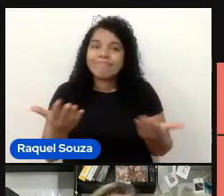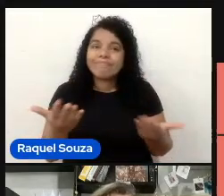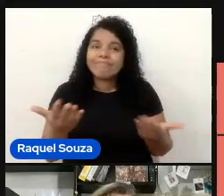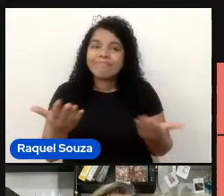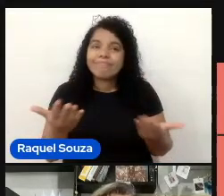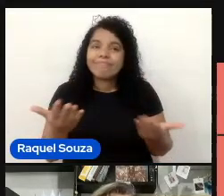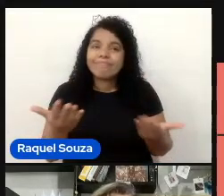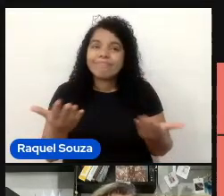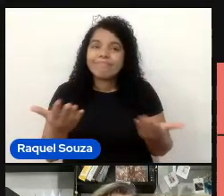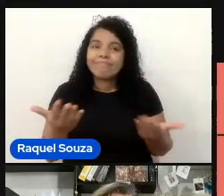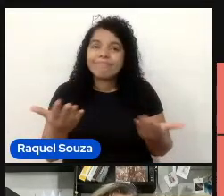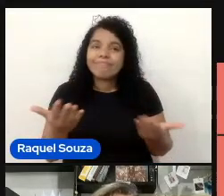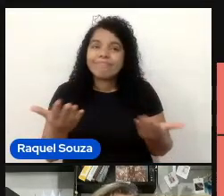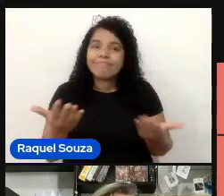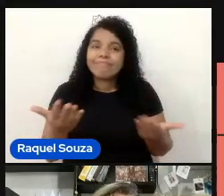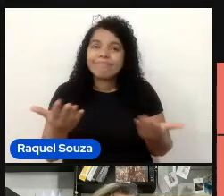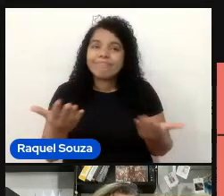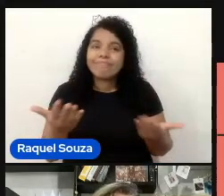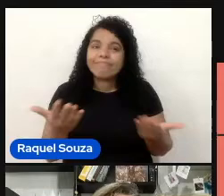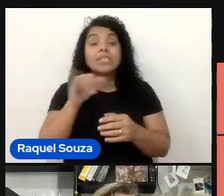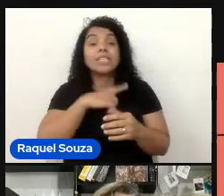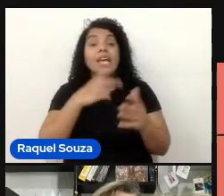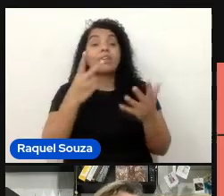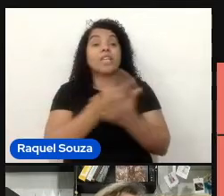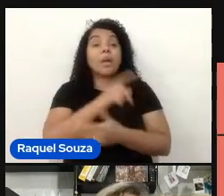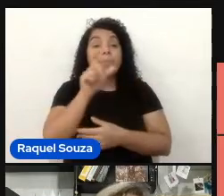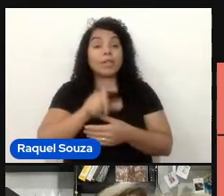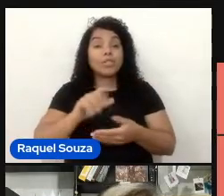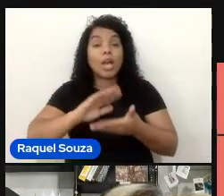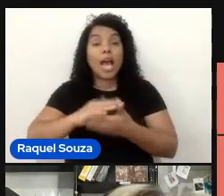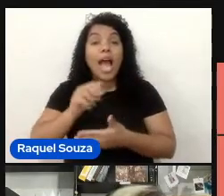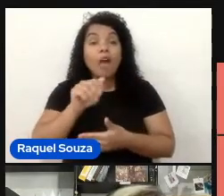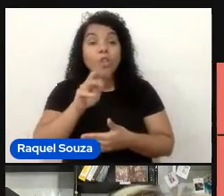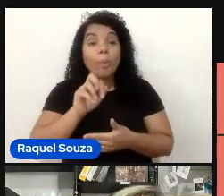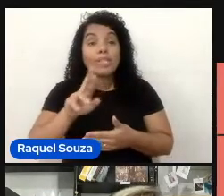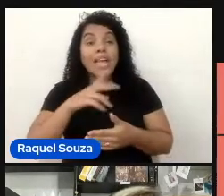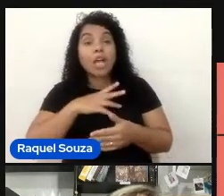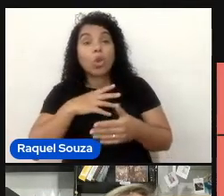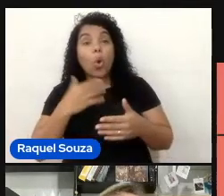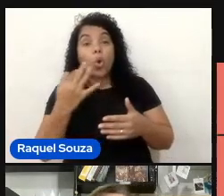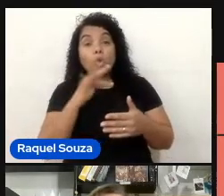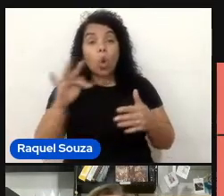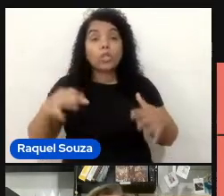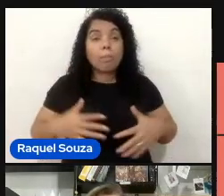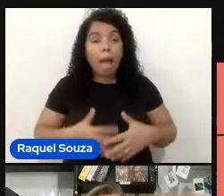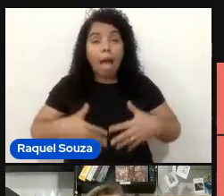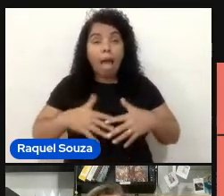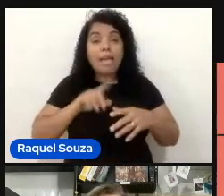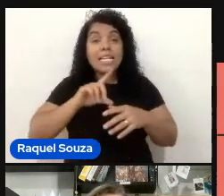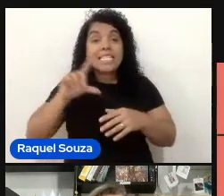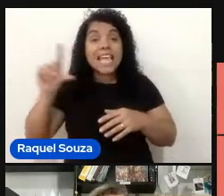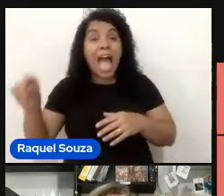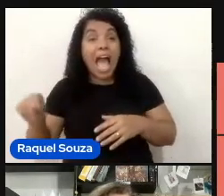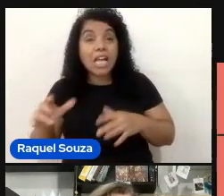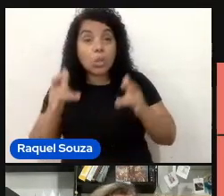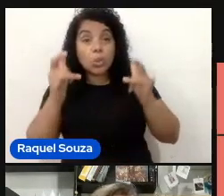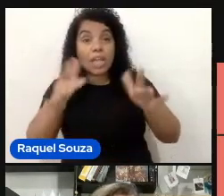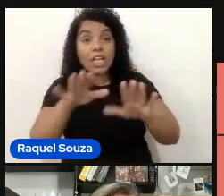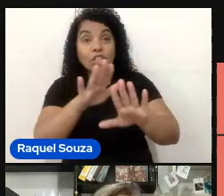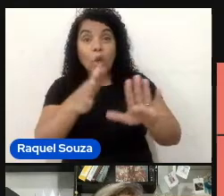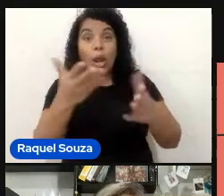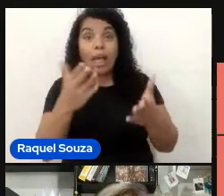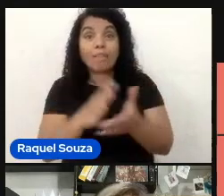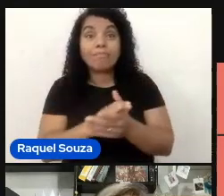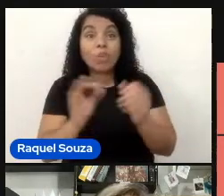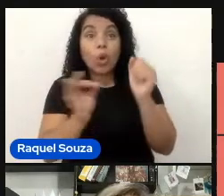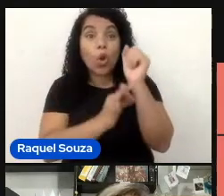nosso projeto. Imagina se dá uma dor de barriga no automatizador, ele saiu, ele foi embora, e aí o código